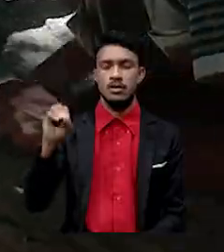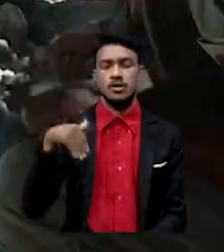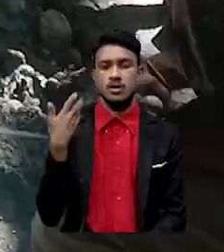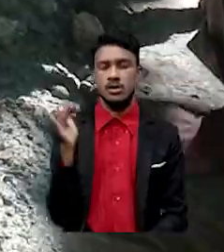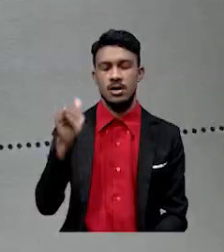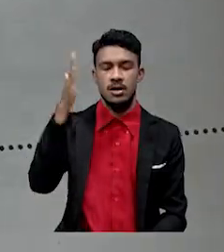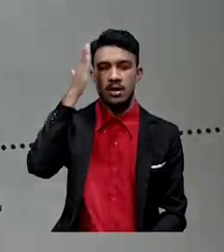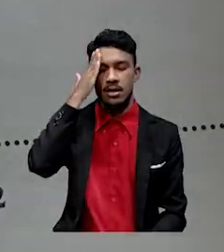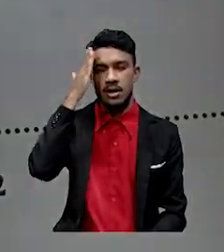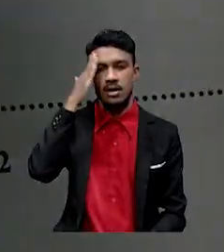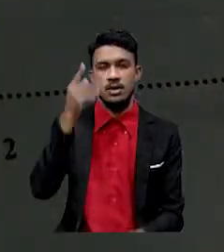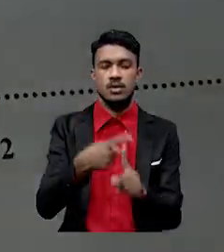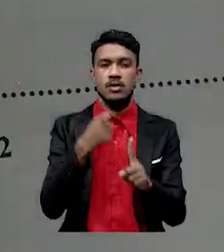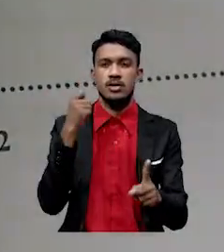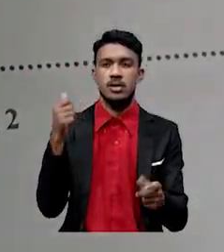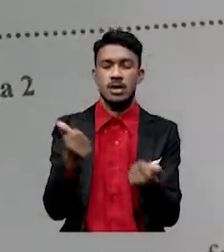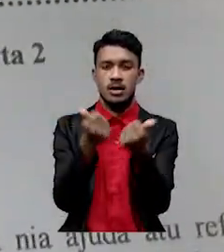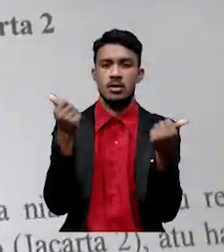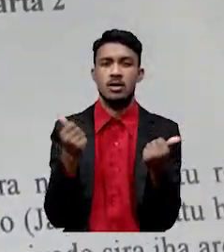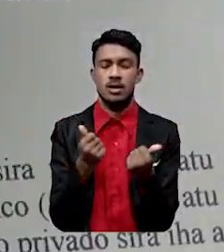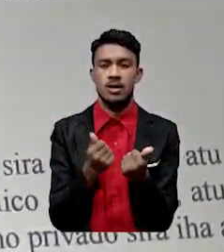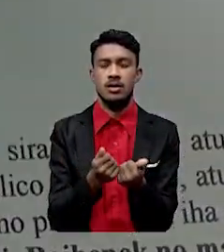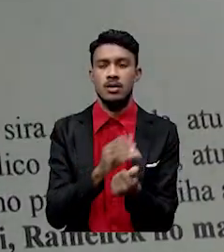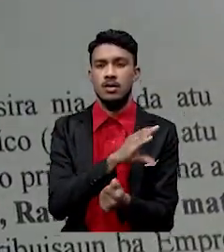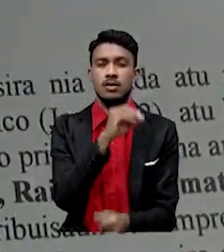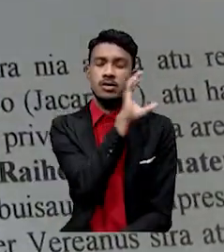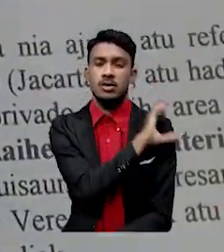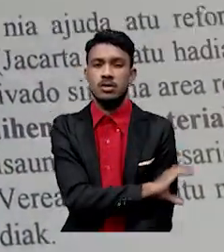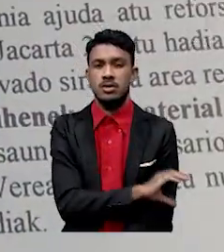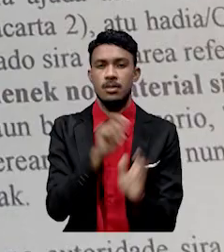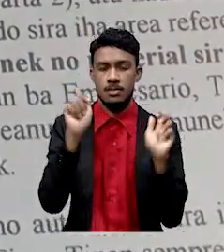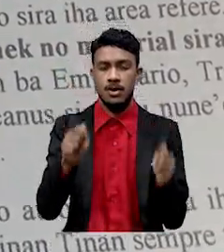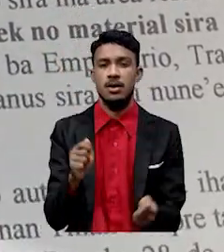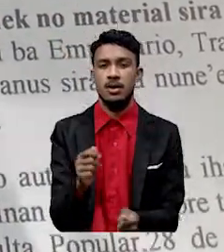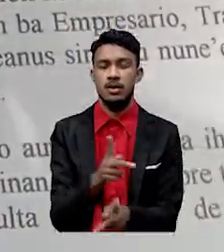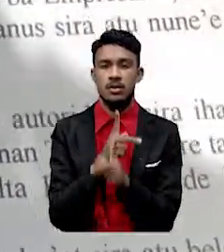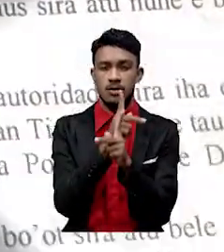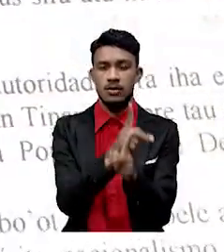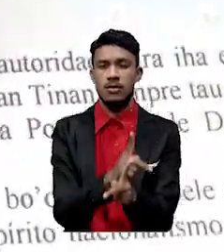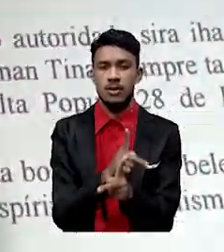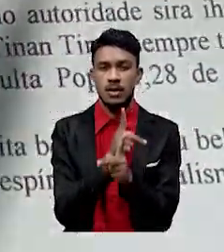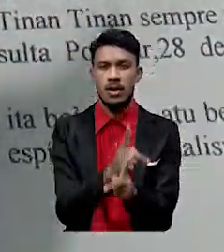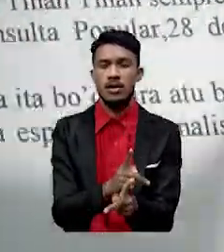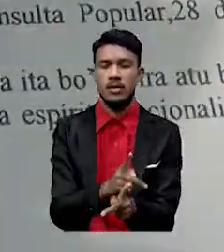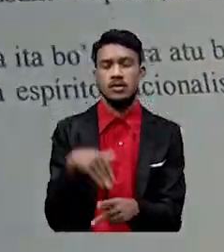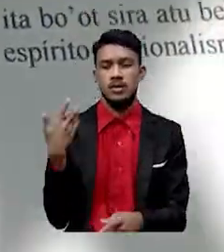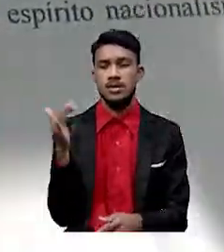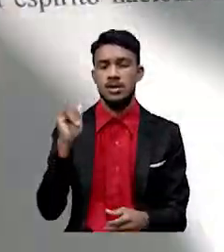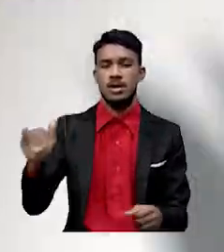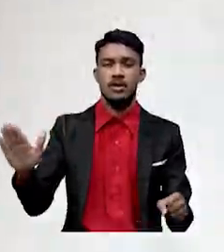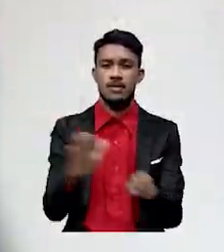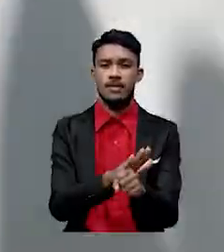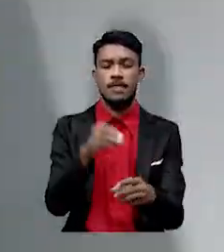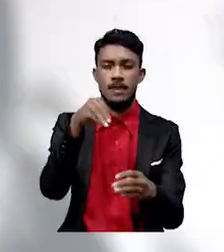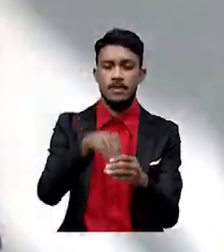reta conhecimento, russa autoridade local no segurança, Rodibela autoriza Jovem Sira Taca Estrada Cuac Hirakne. A minha atividade